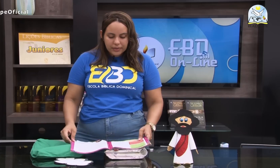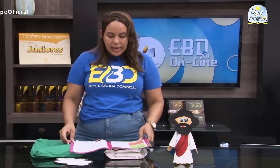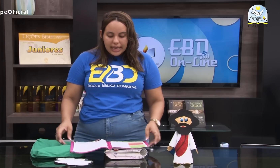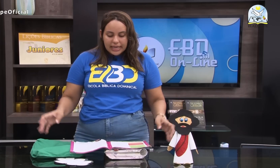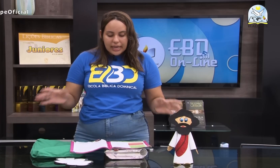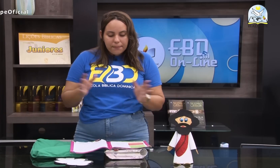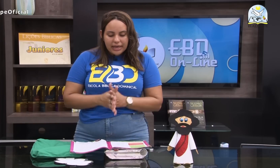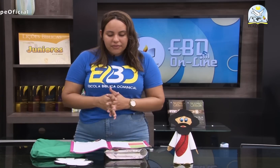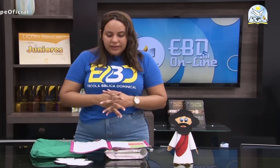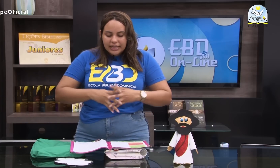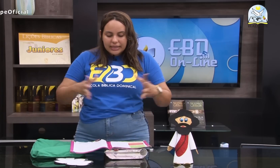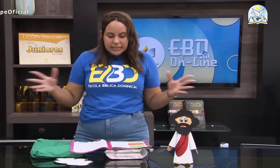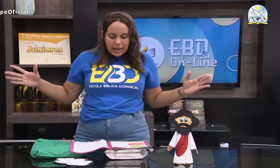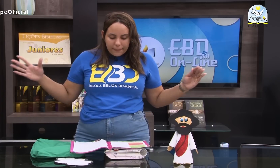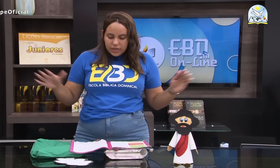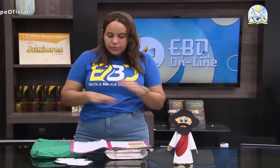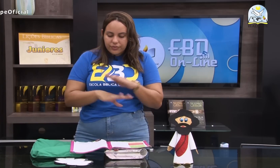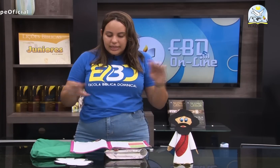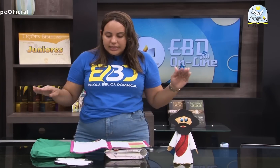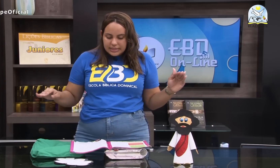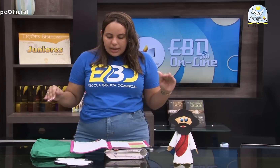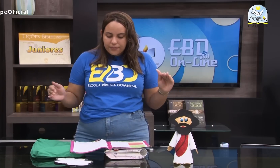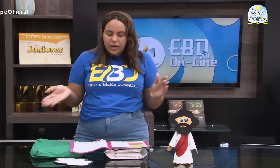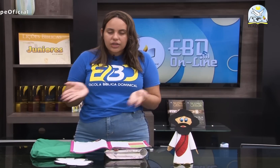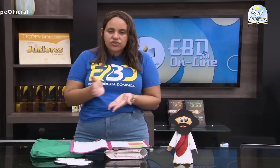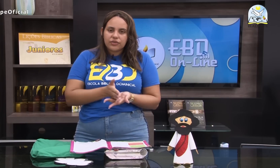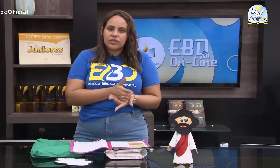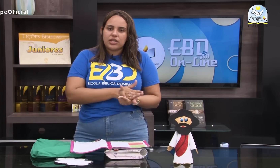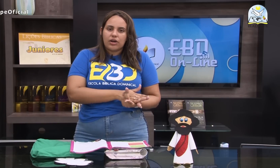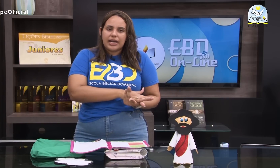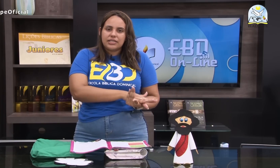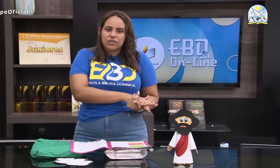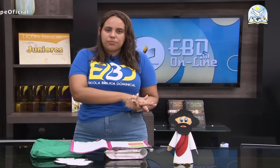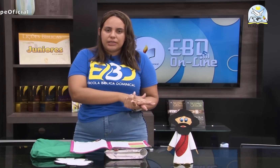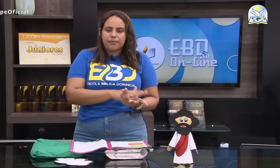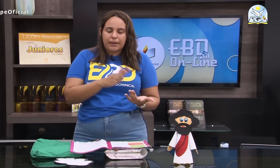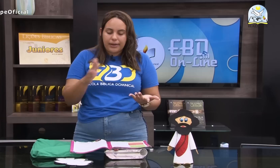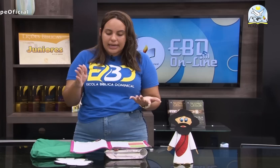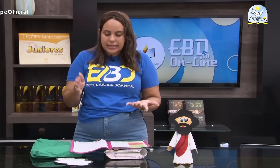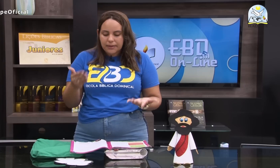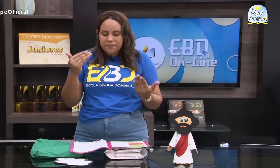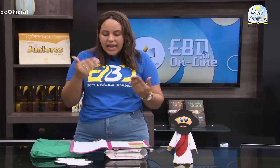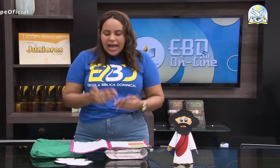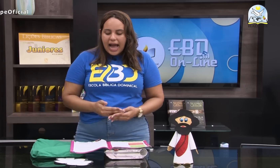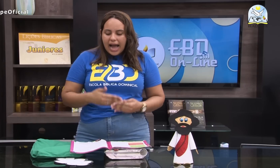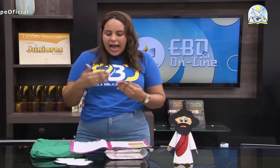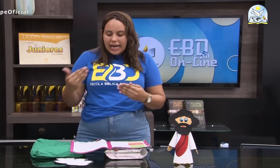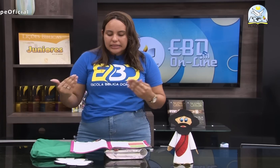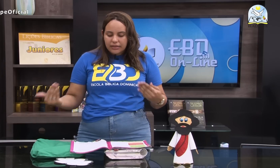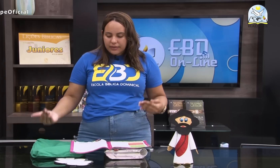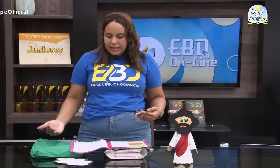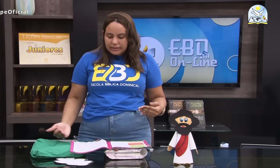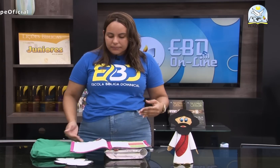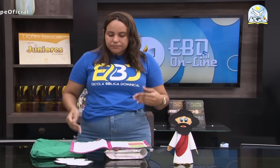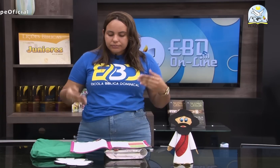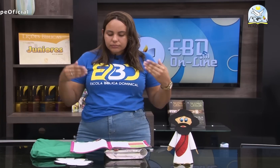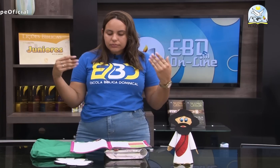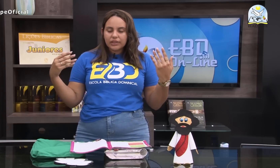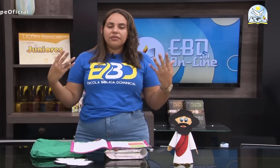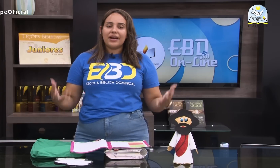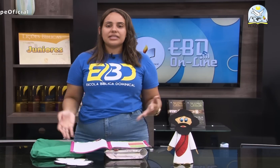alunos. E para finalizar mesmo, antes de você orar e se despedir para ir para casa, a